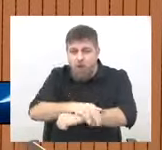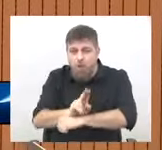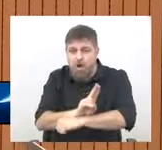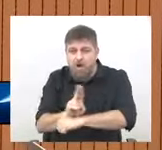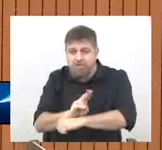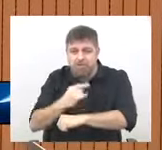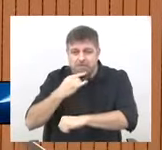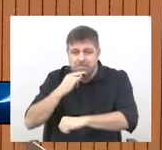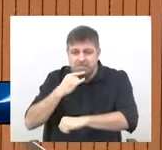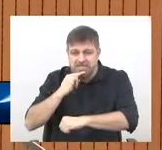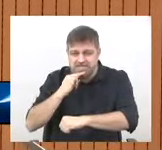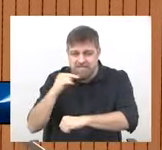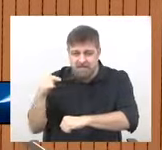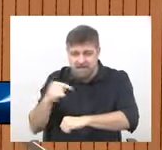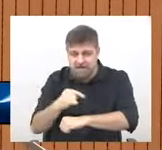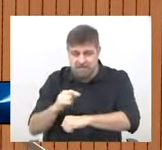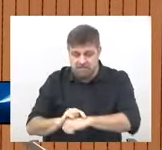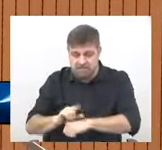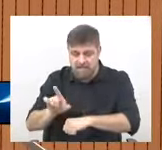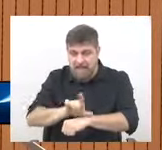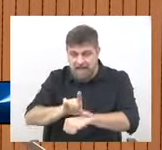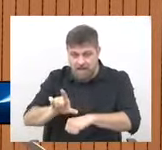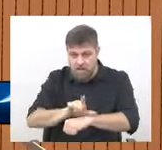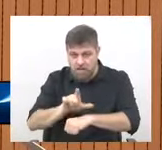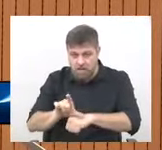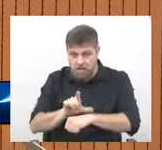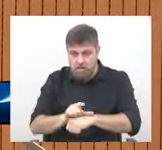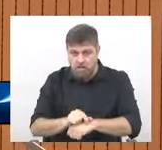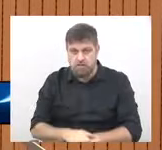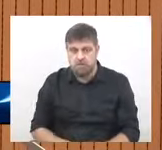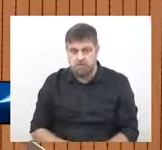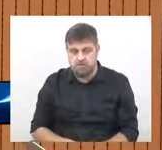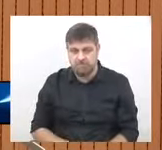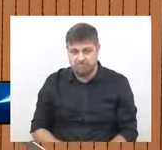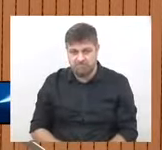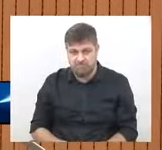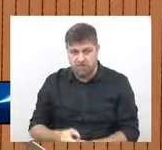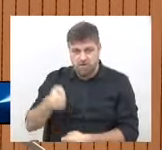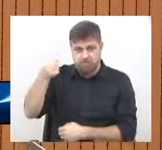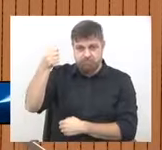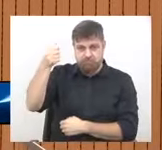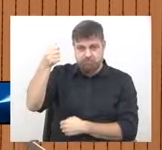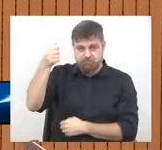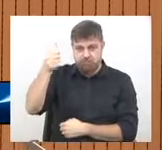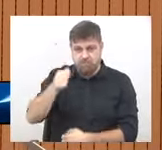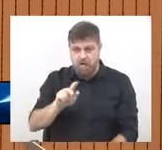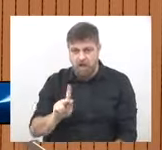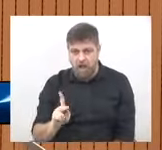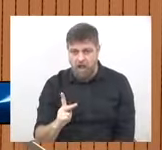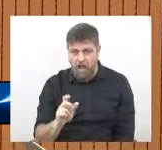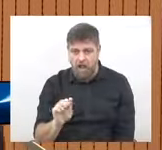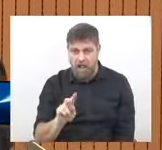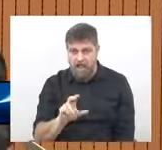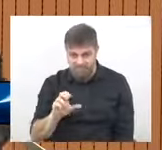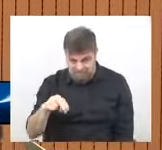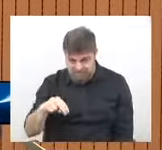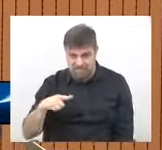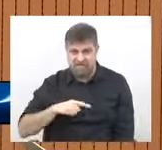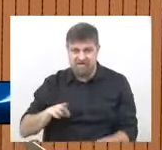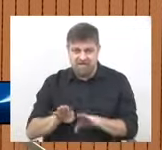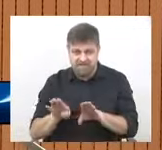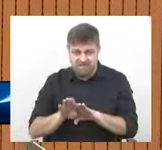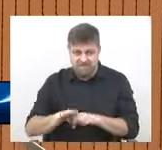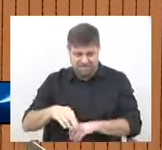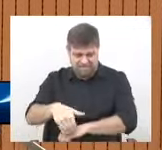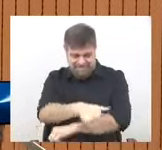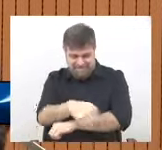hoje a loja Avan, até a proximidade do Tancredão, e da Avenida Rui Rodrigues, em continuação com a